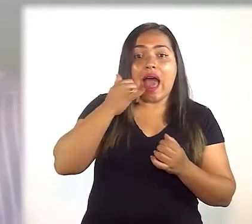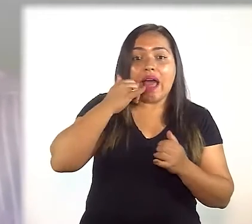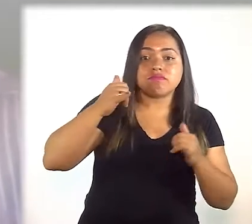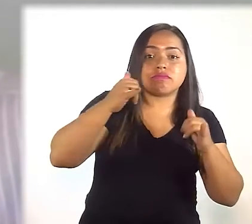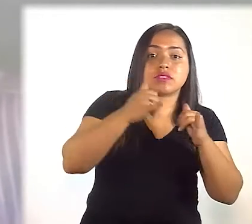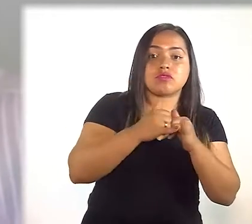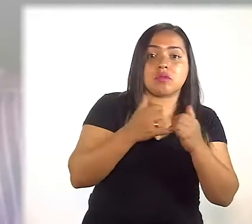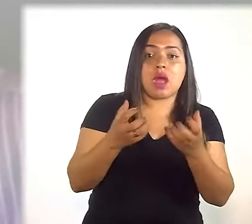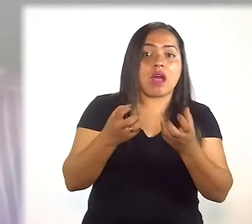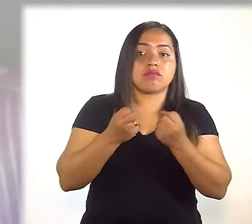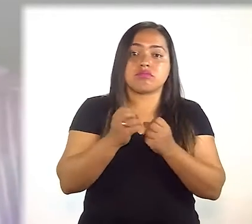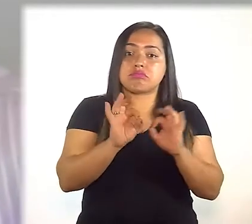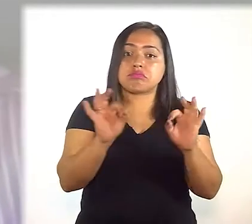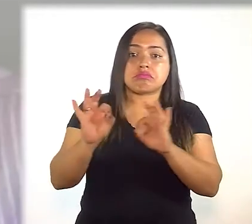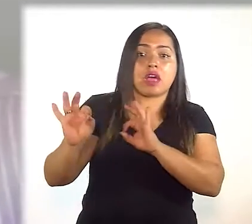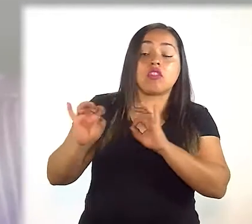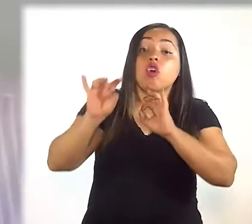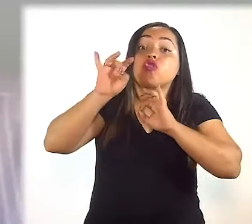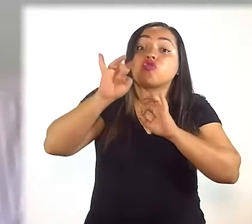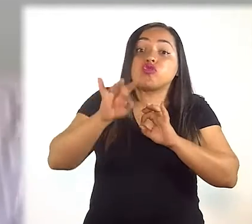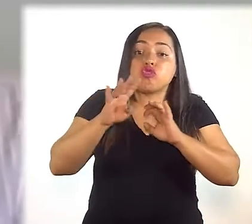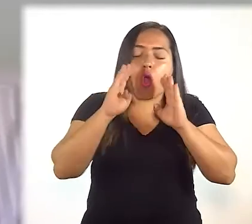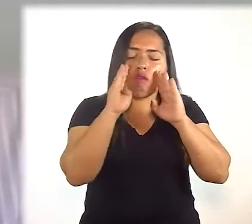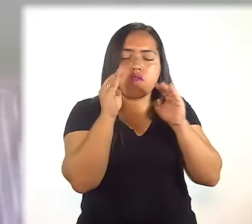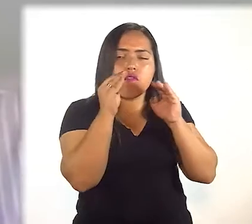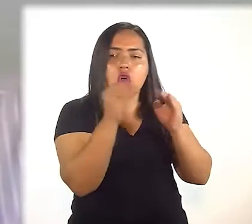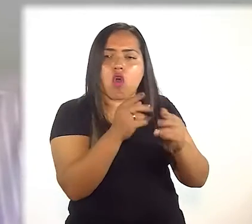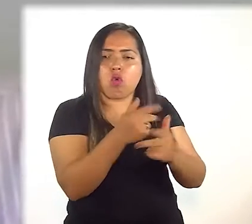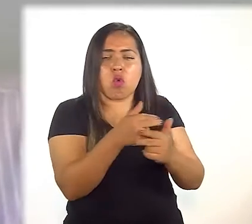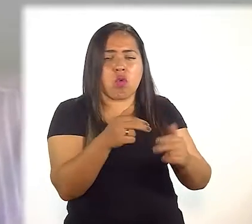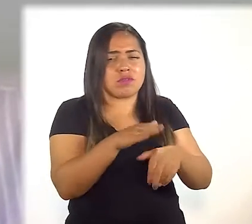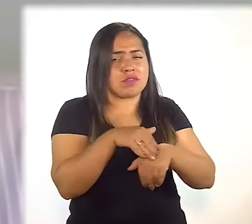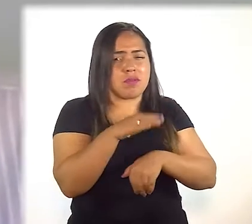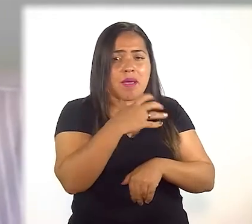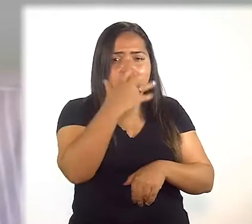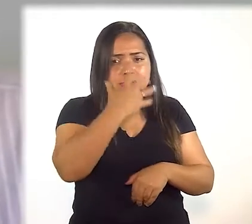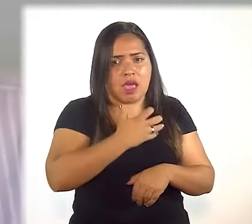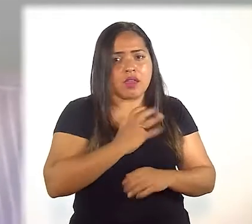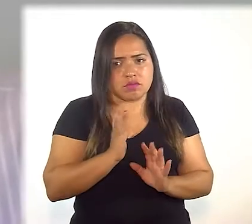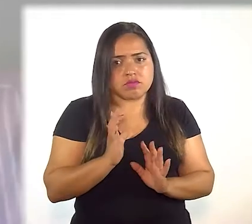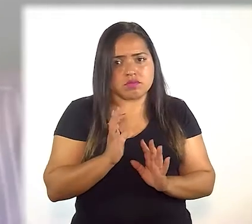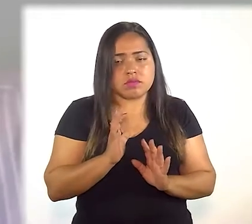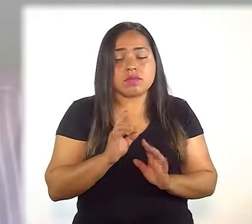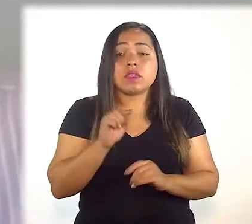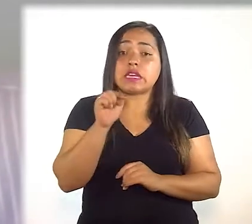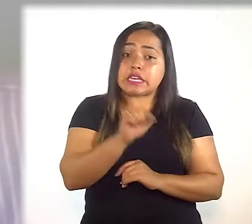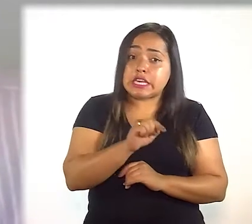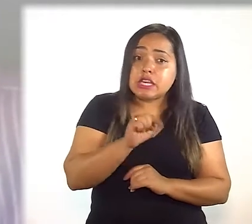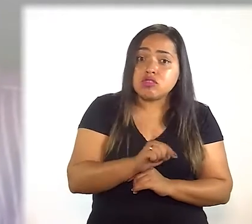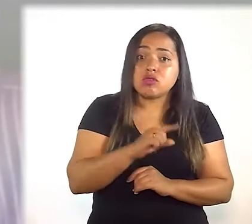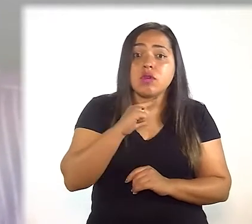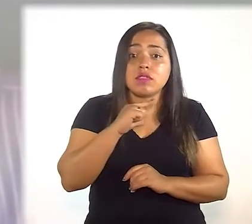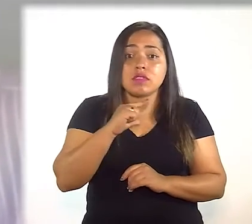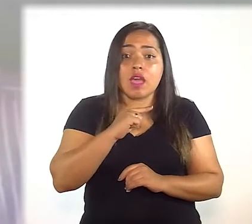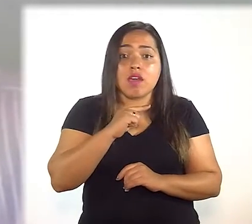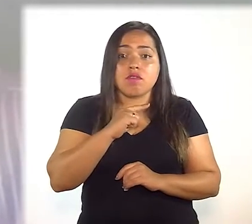suspender esse atendimento durante um período e só atendemos os casos mais graves. Isso